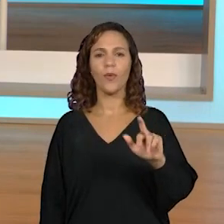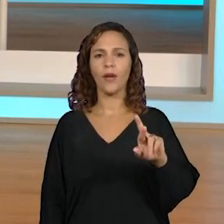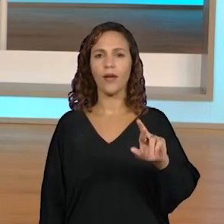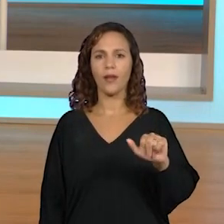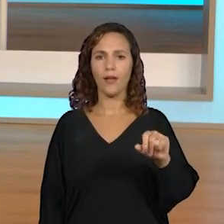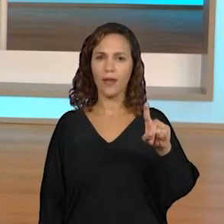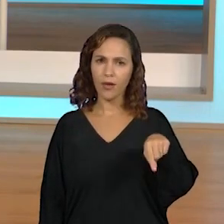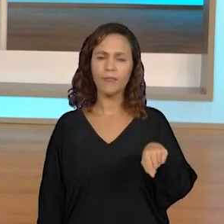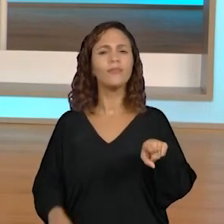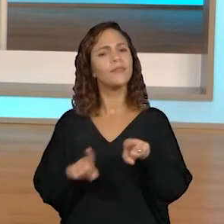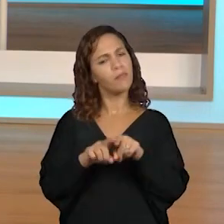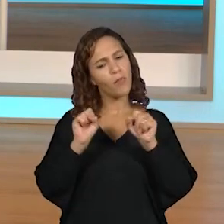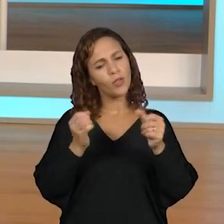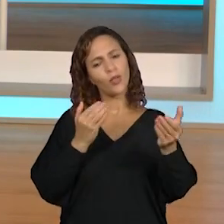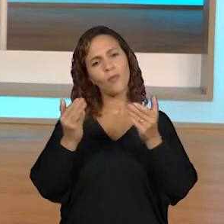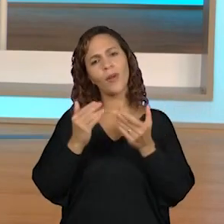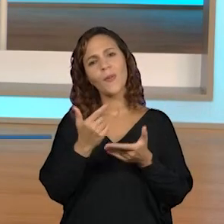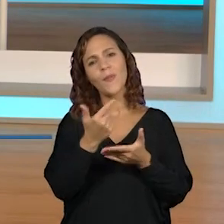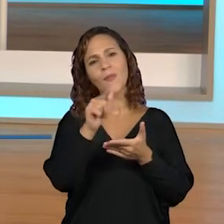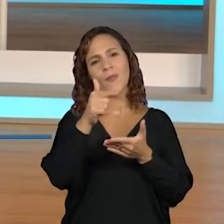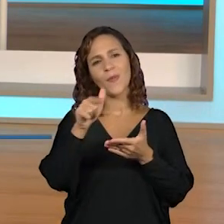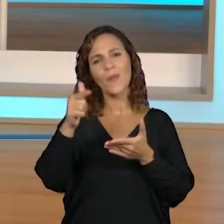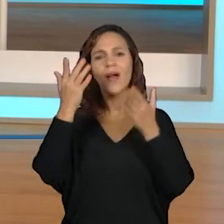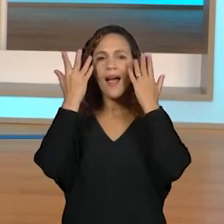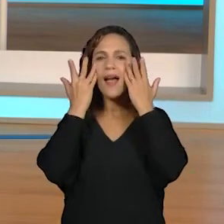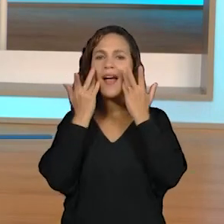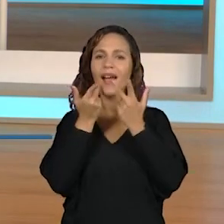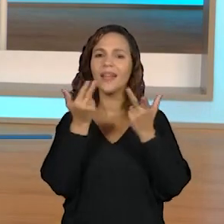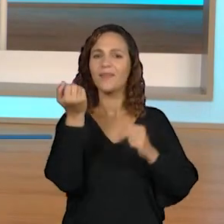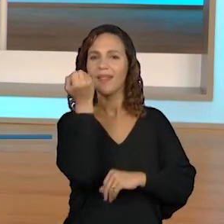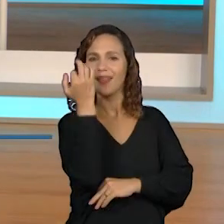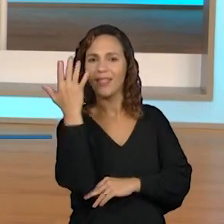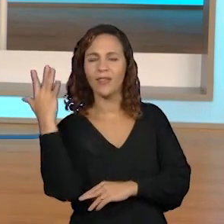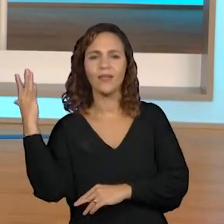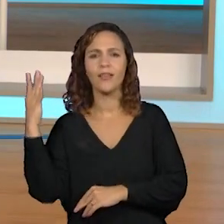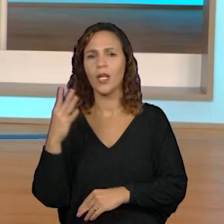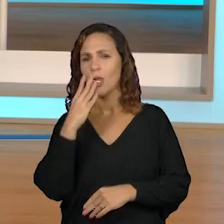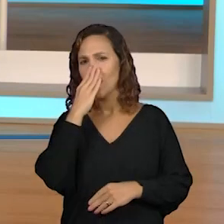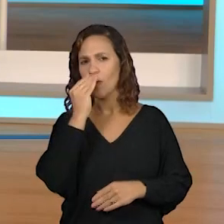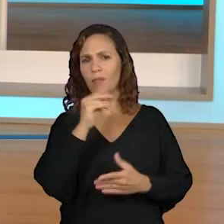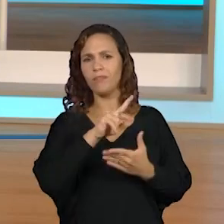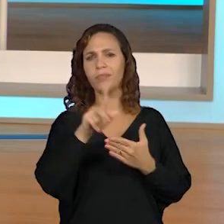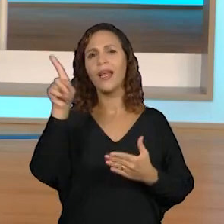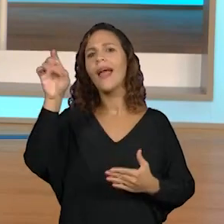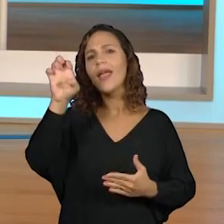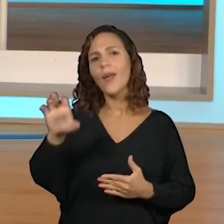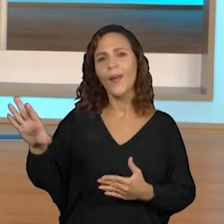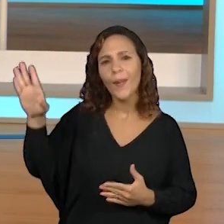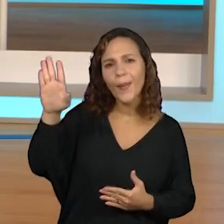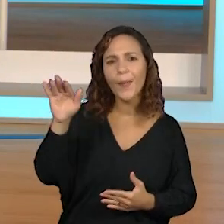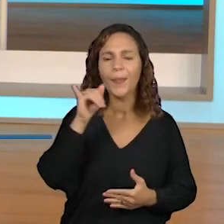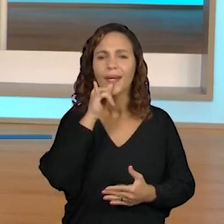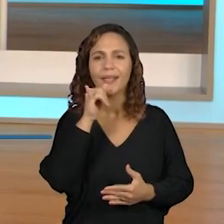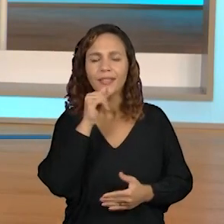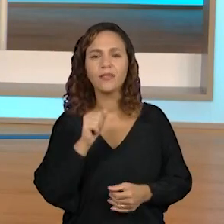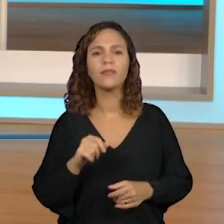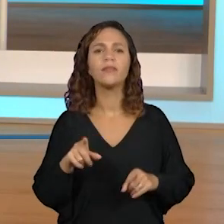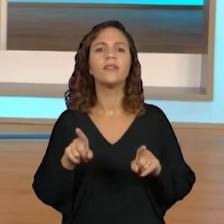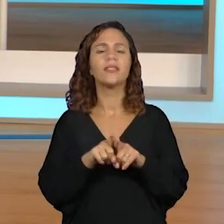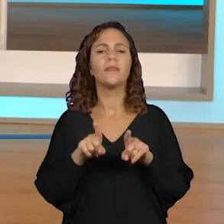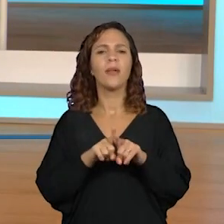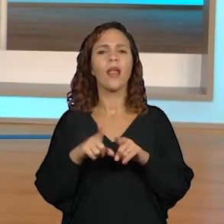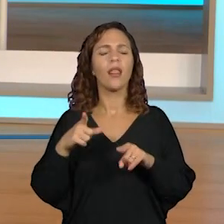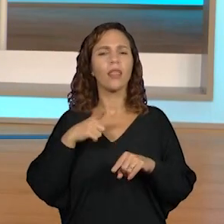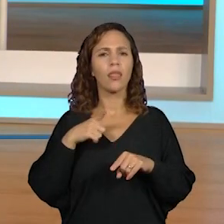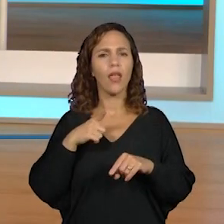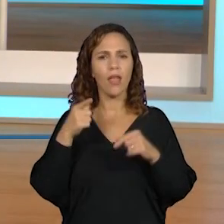vão comparar com outros animais da natureza os lobos como os lobos europeus pode comparar com Coyote